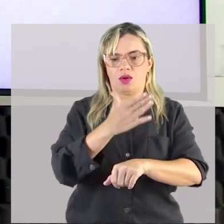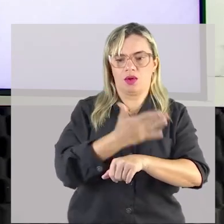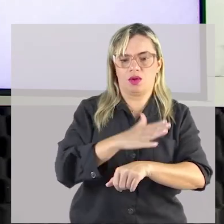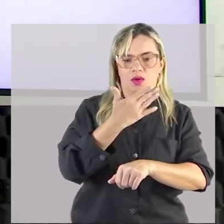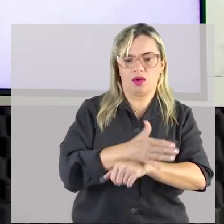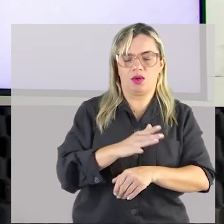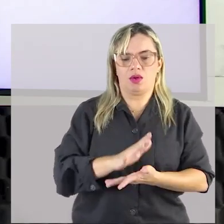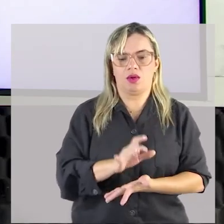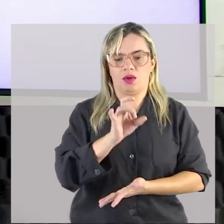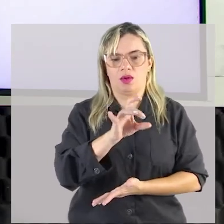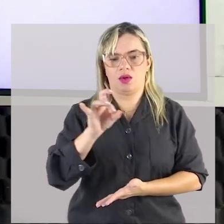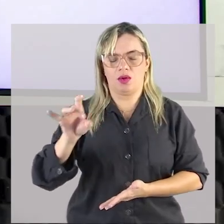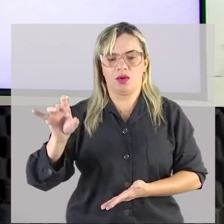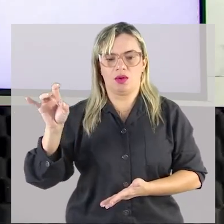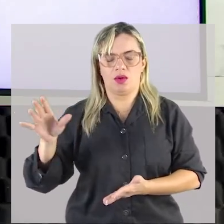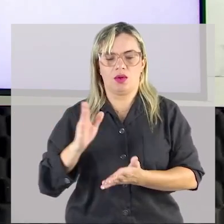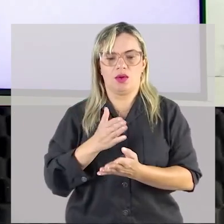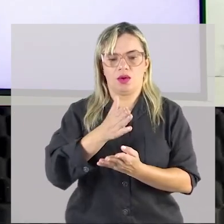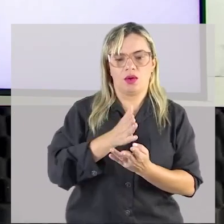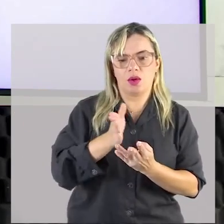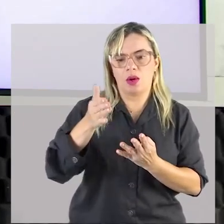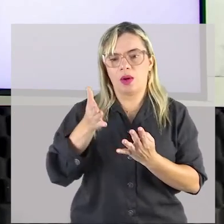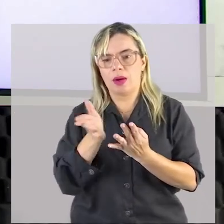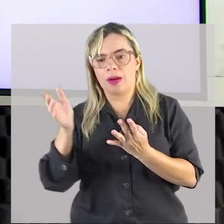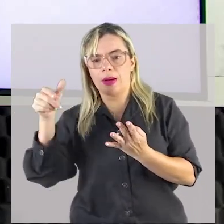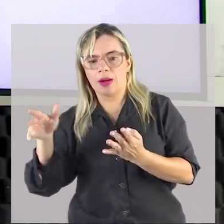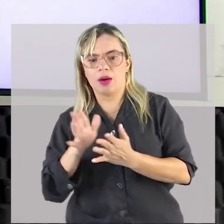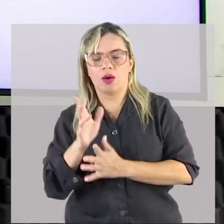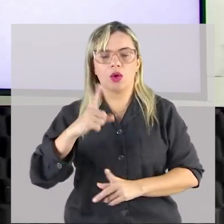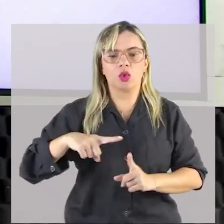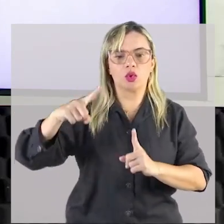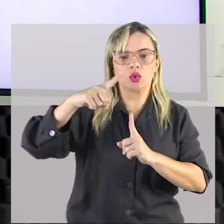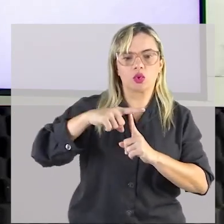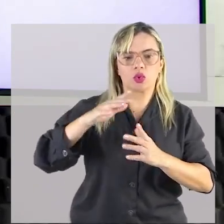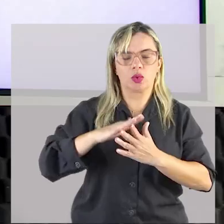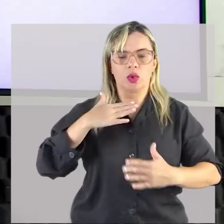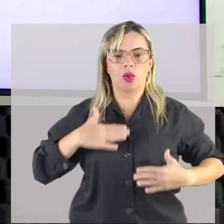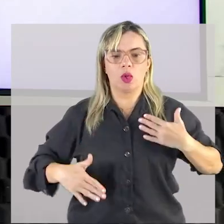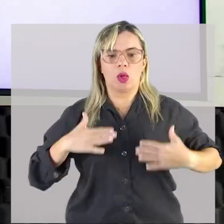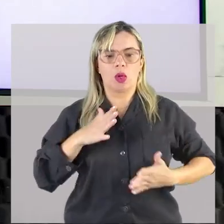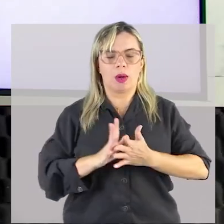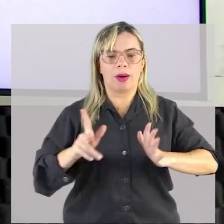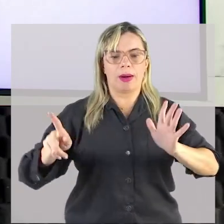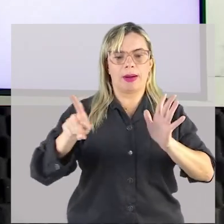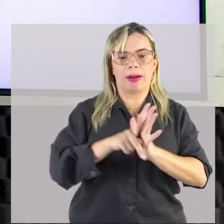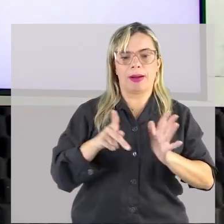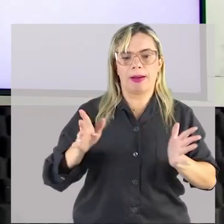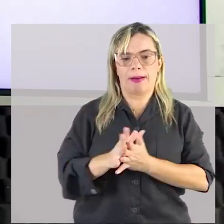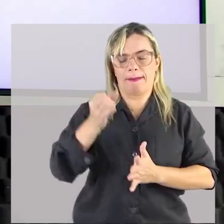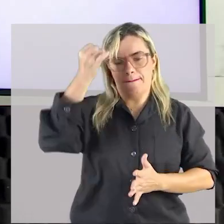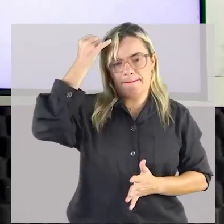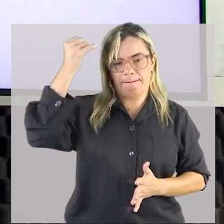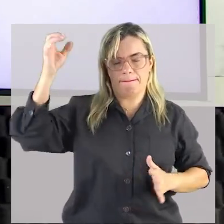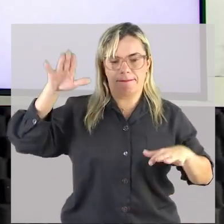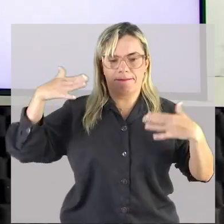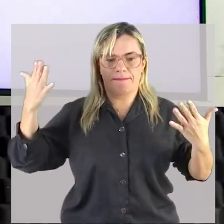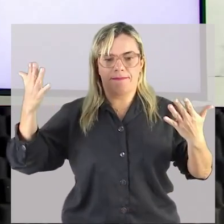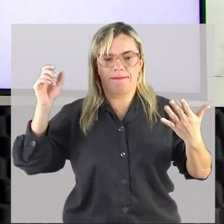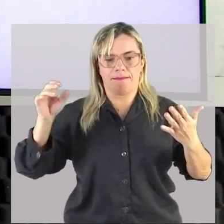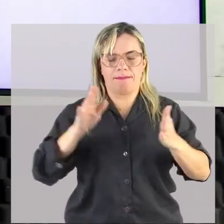cada modalidade pedia um tipo físico específico, né? Quer dizer, saiu de uma ideia